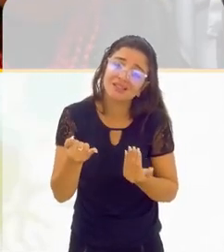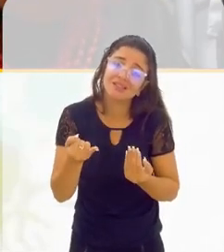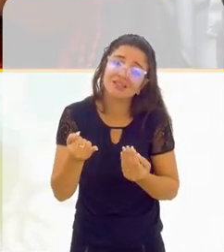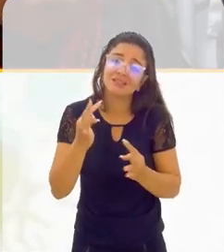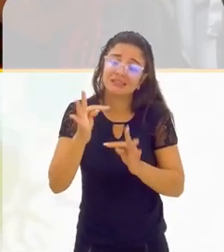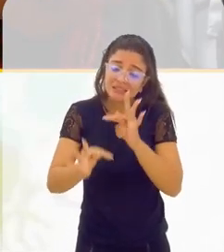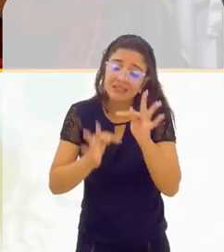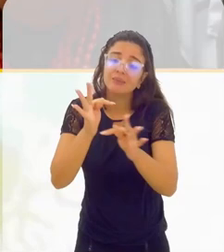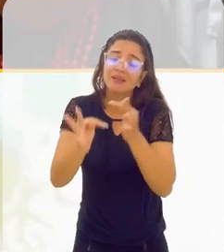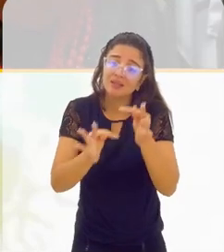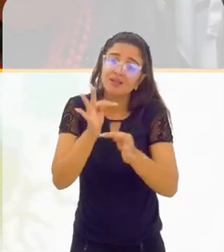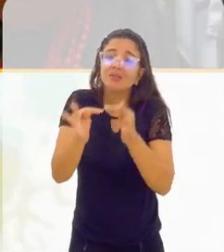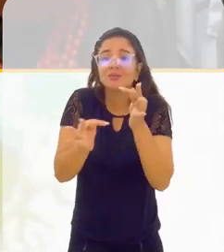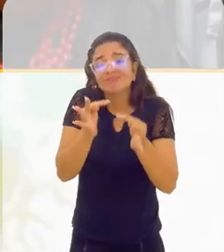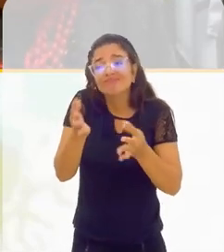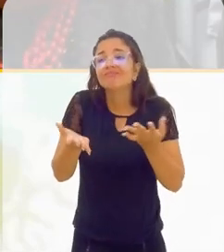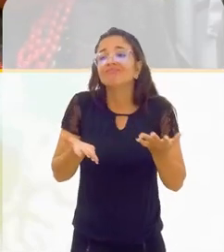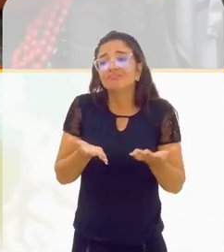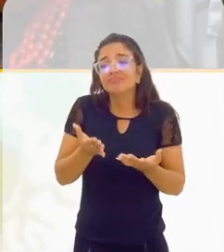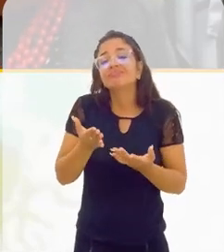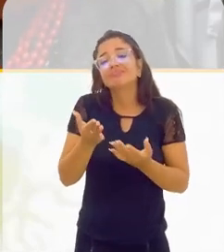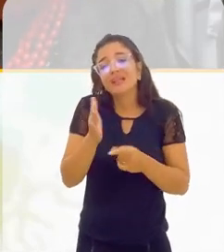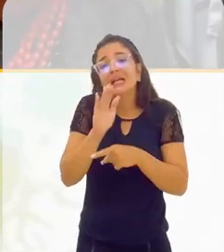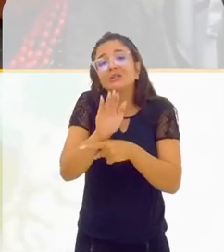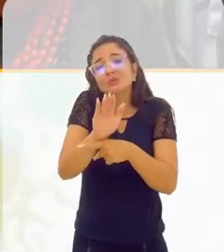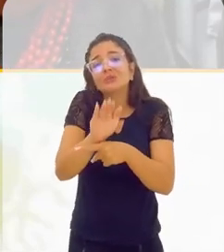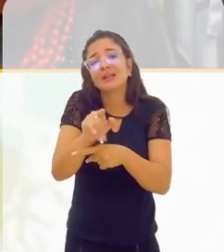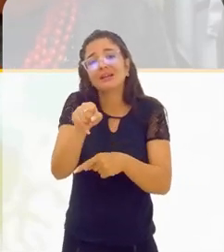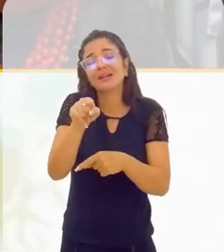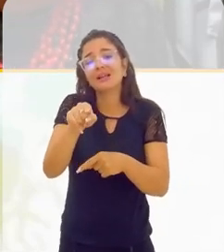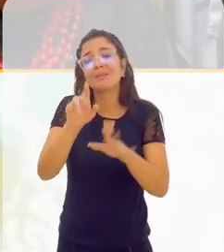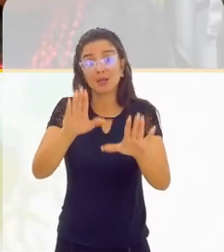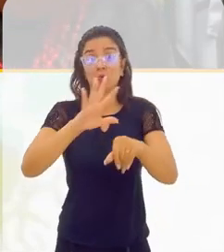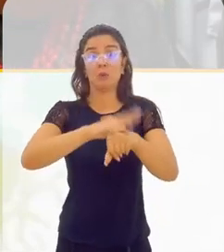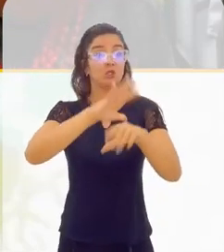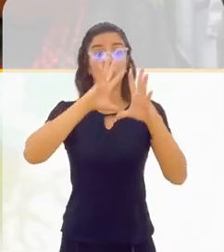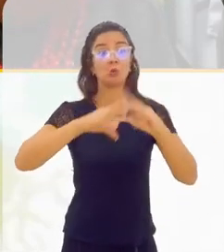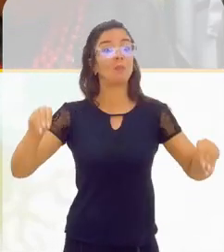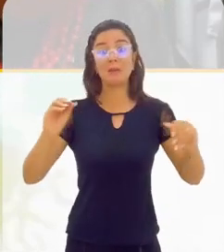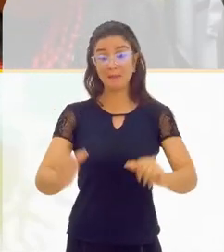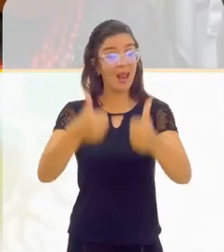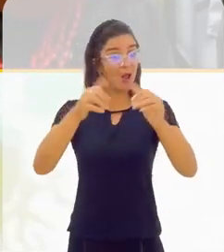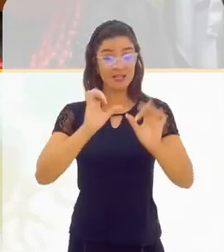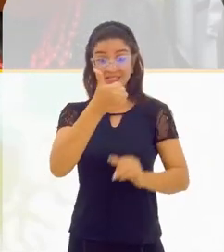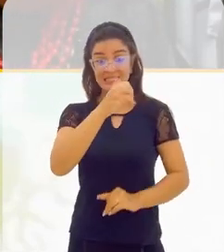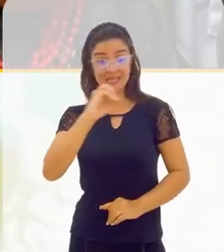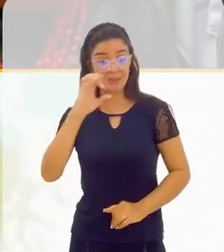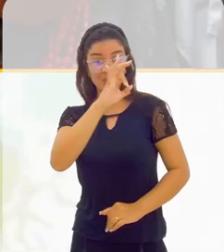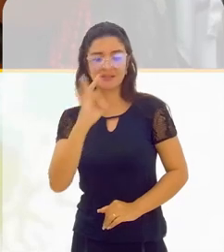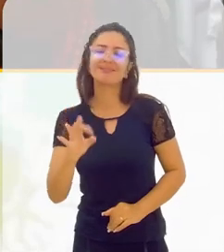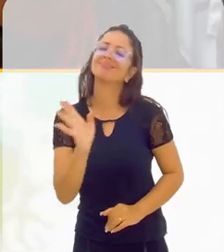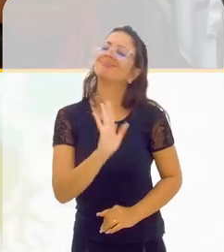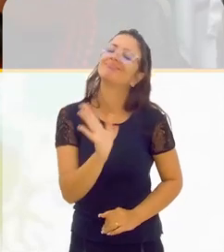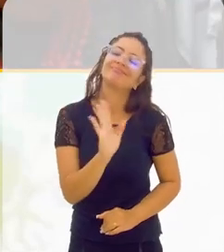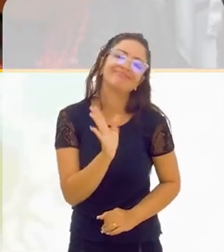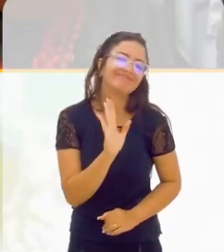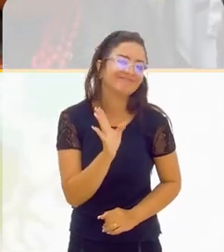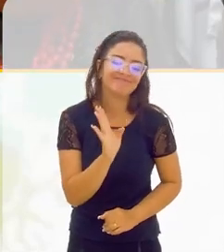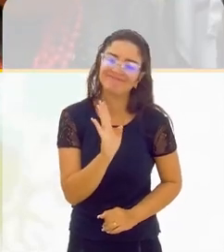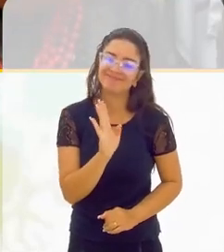que será inútil naquele momento exato você não vai trazer a cura você vai